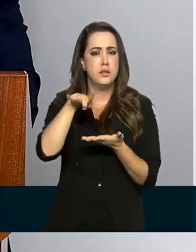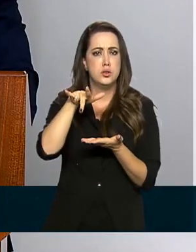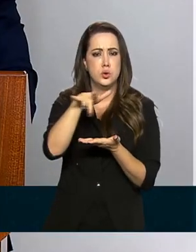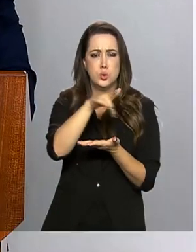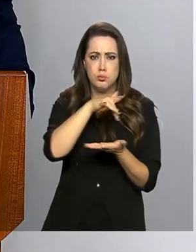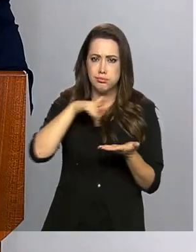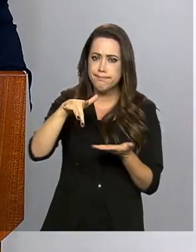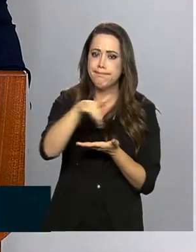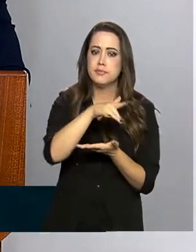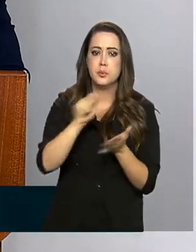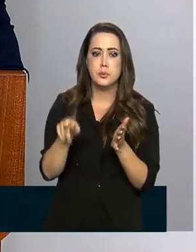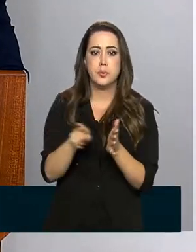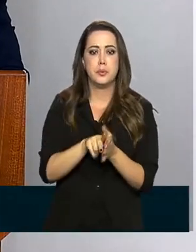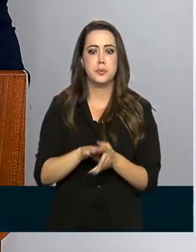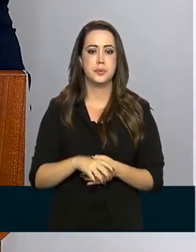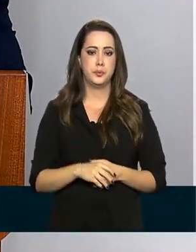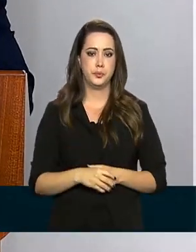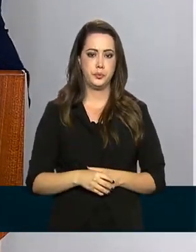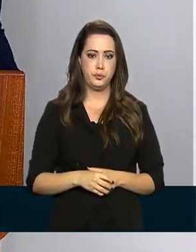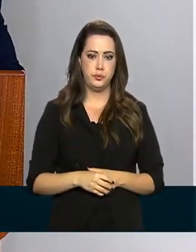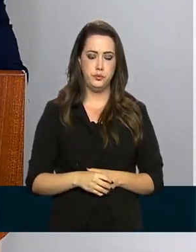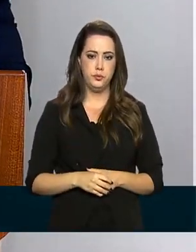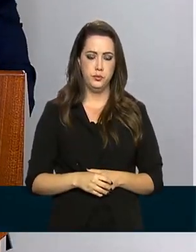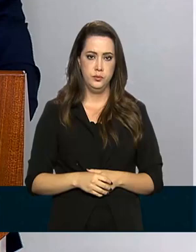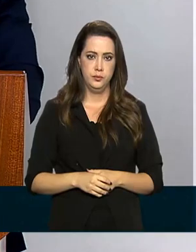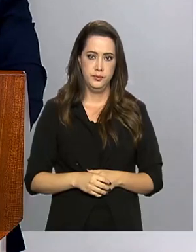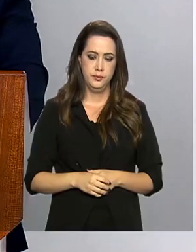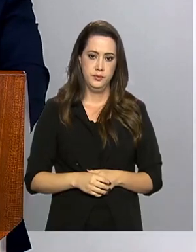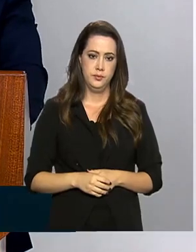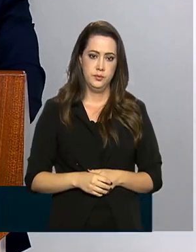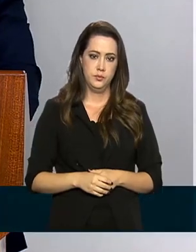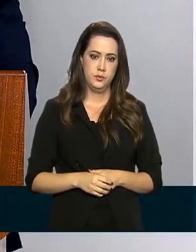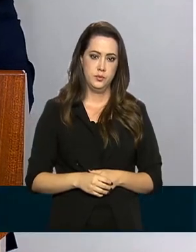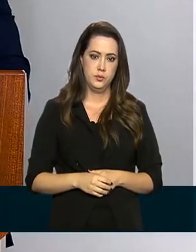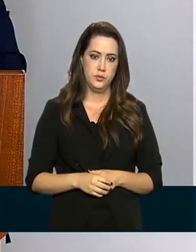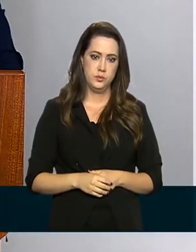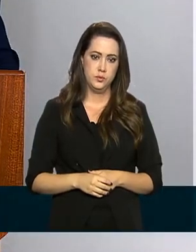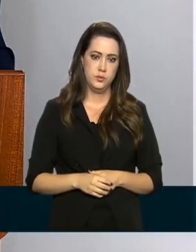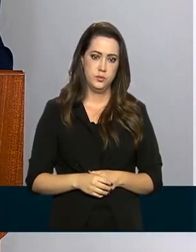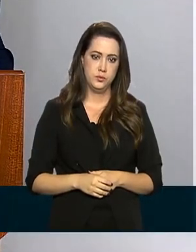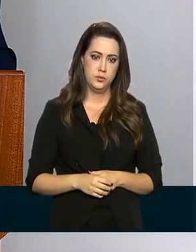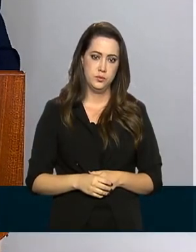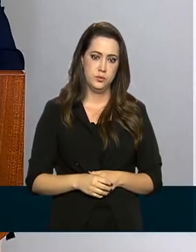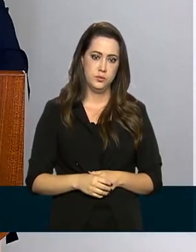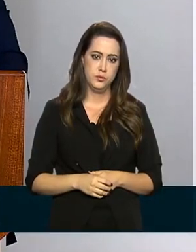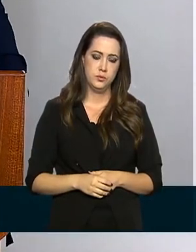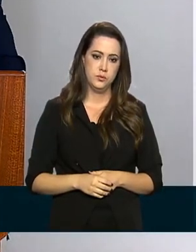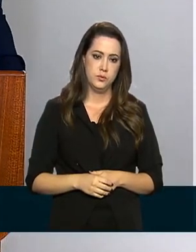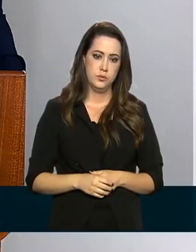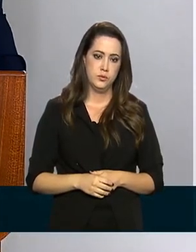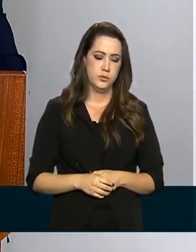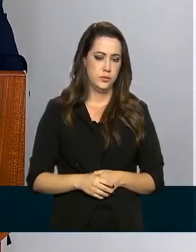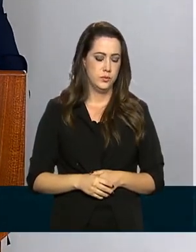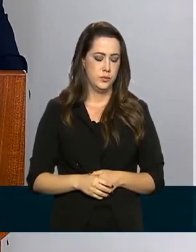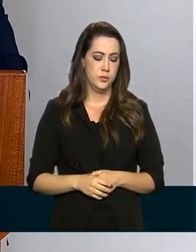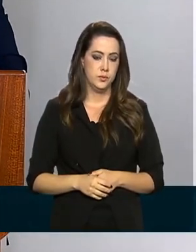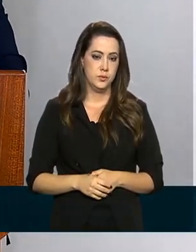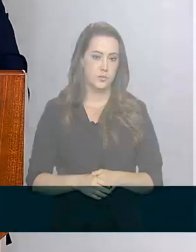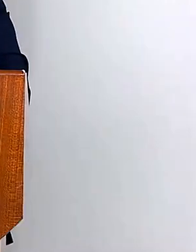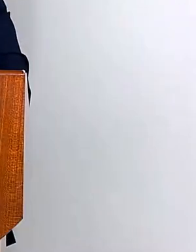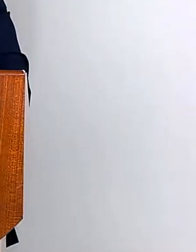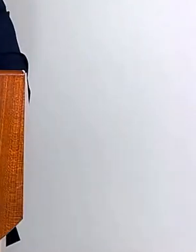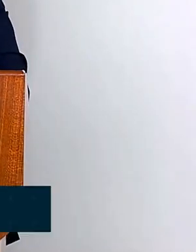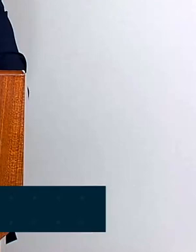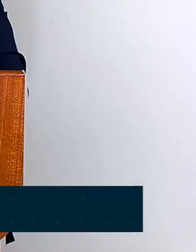Pinto do Acordeon foi um autêntico representante da música paraibana, que com seu acordeon e muito talento, emocionou e marcou as nossas